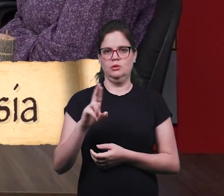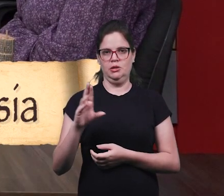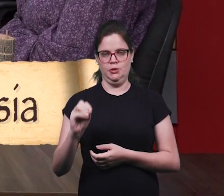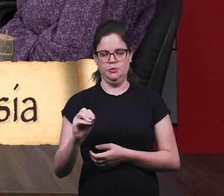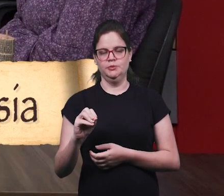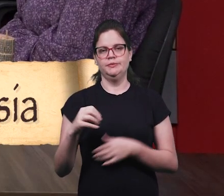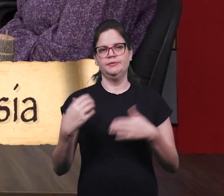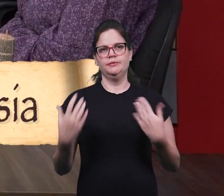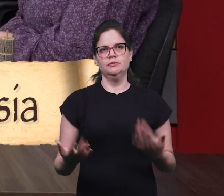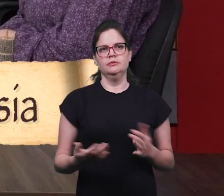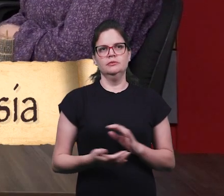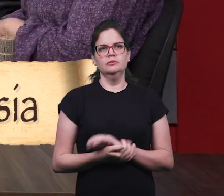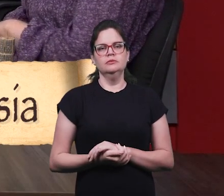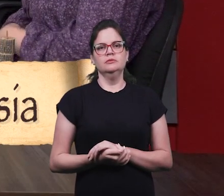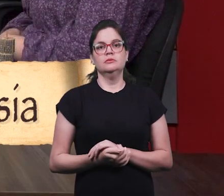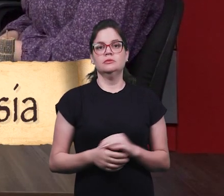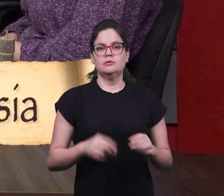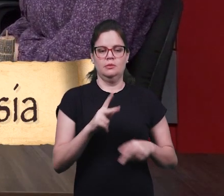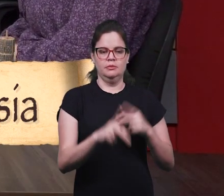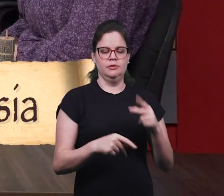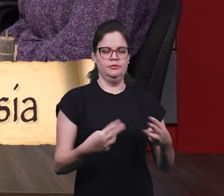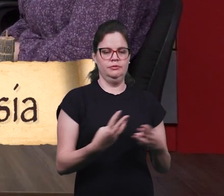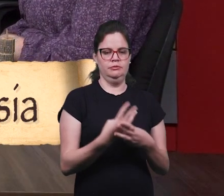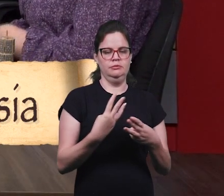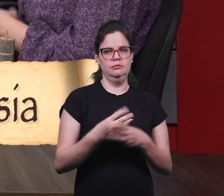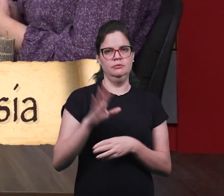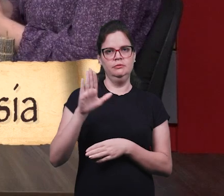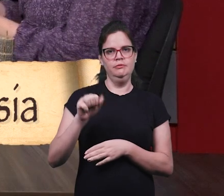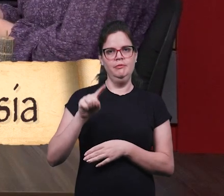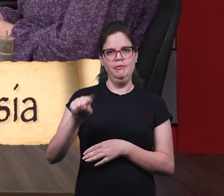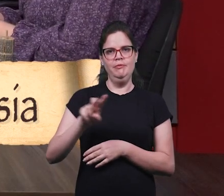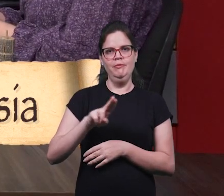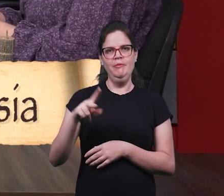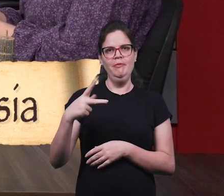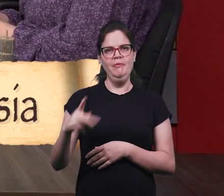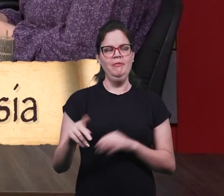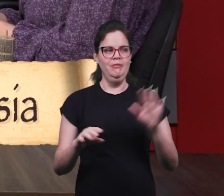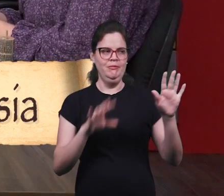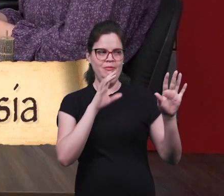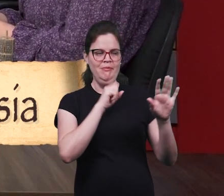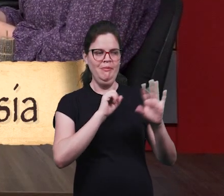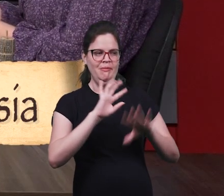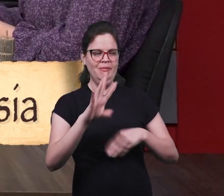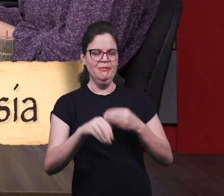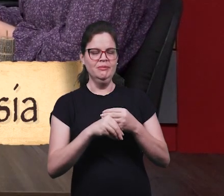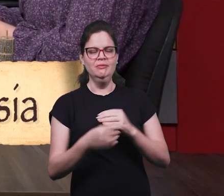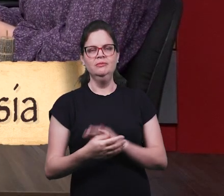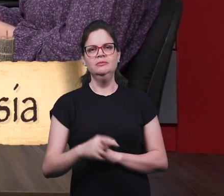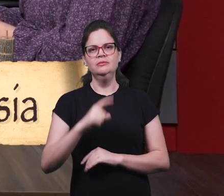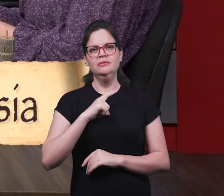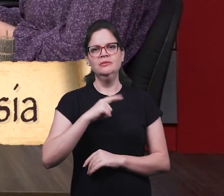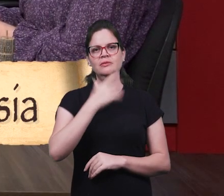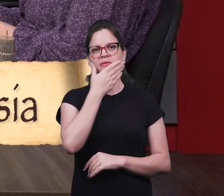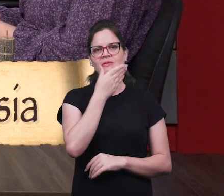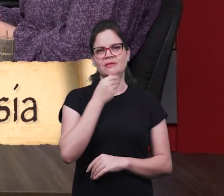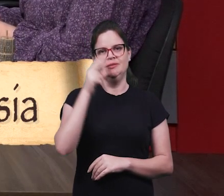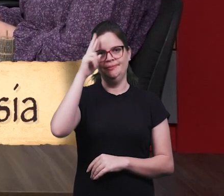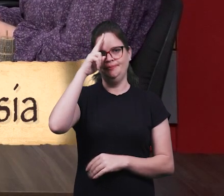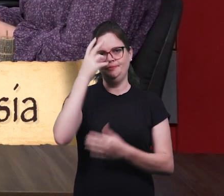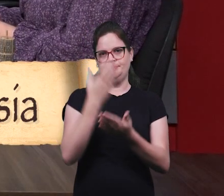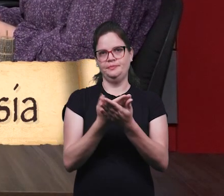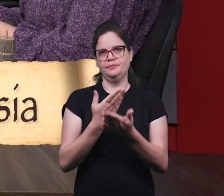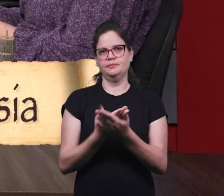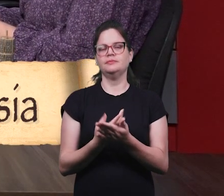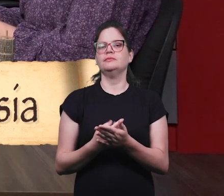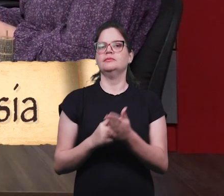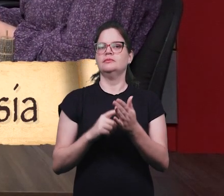um nome dado pelos judeus. Eu vou abrir um parênteses aqui. Tem um historiador, ele escreveu